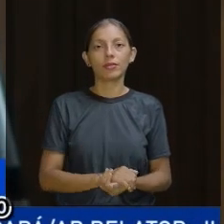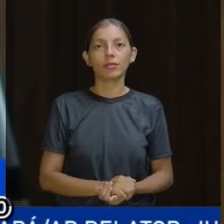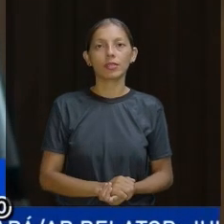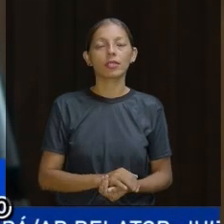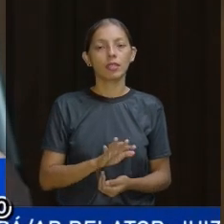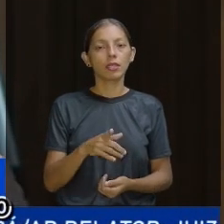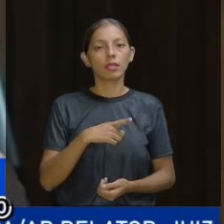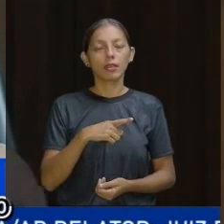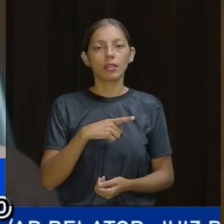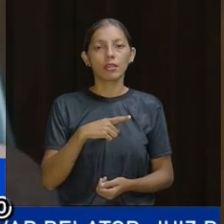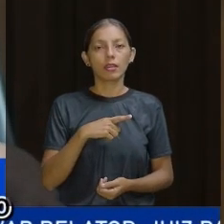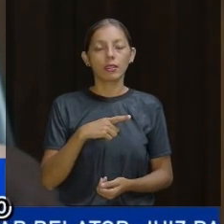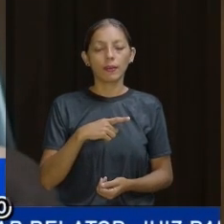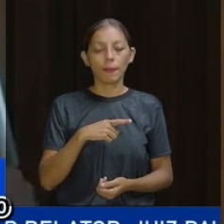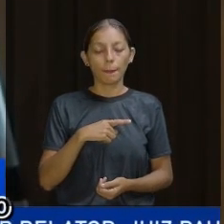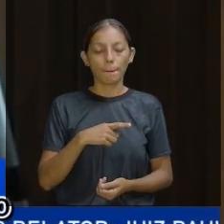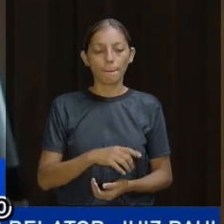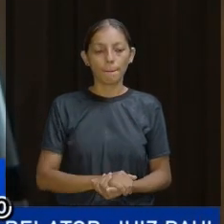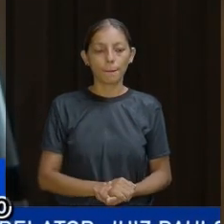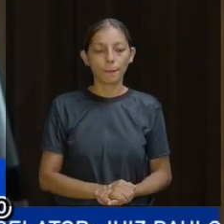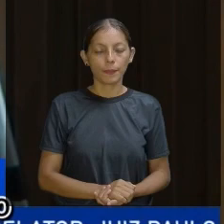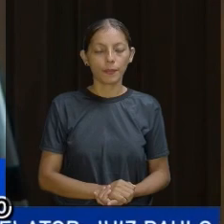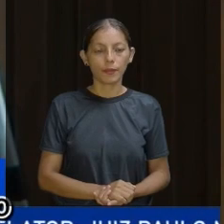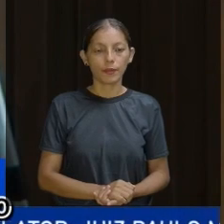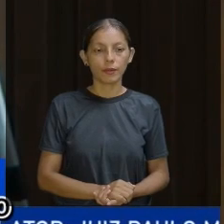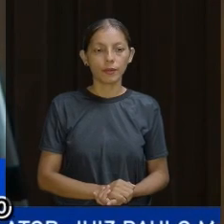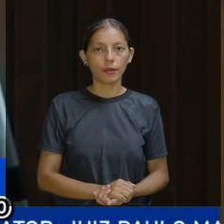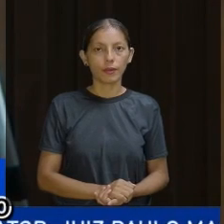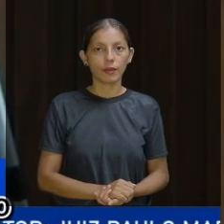de fato essa